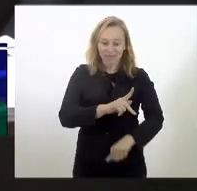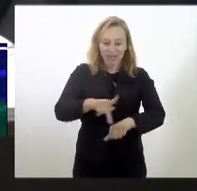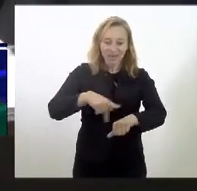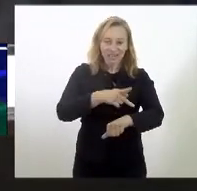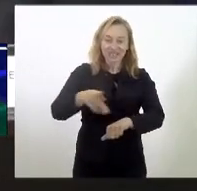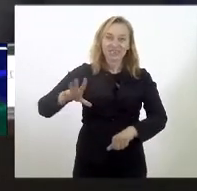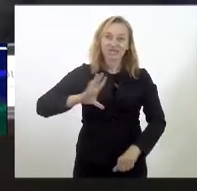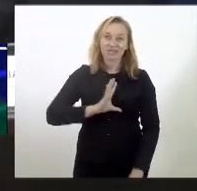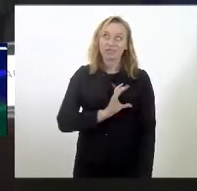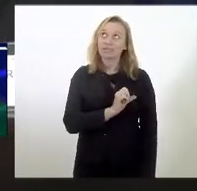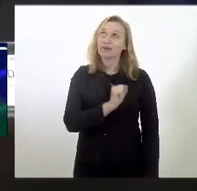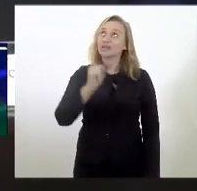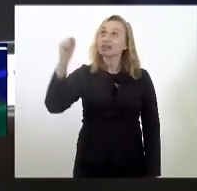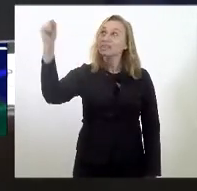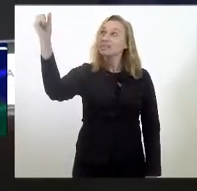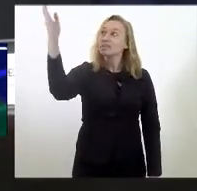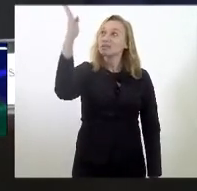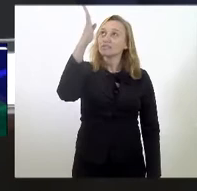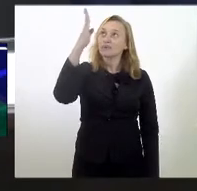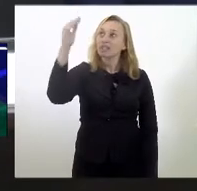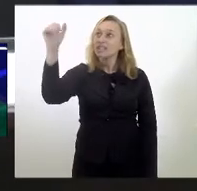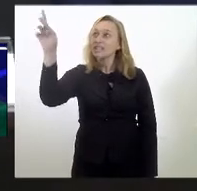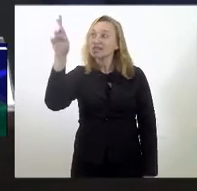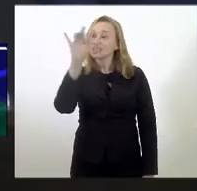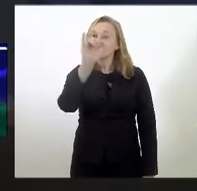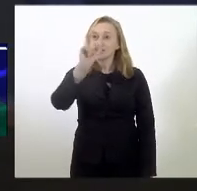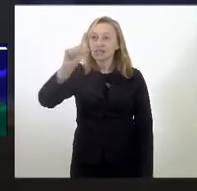pátria amada, Brasil.